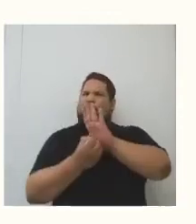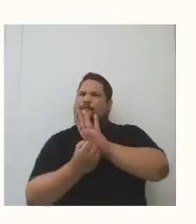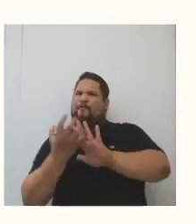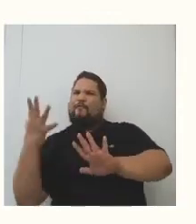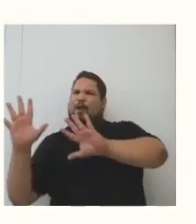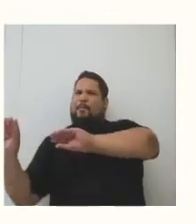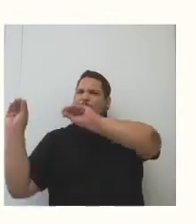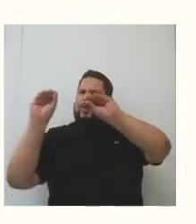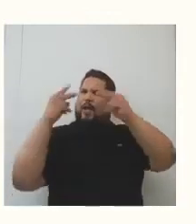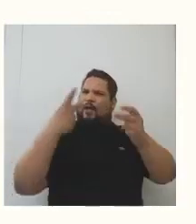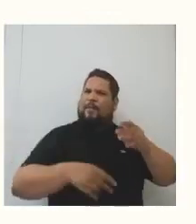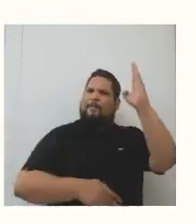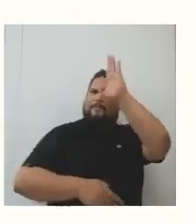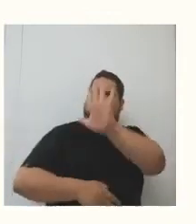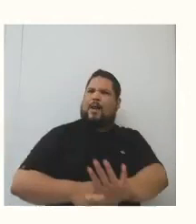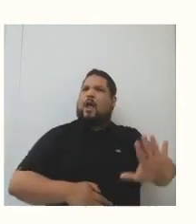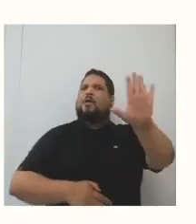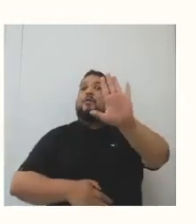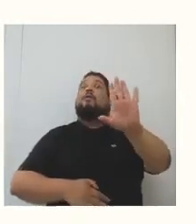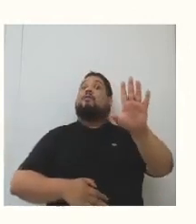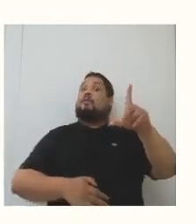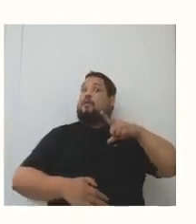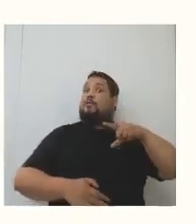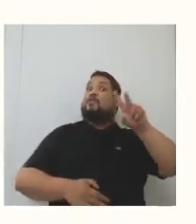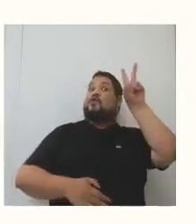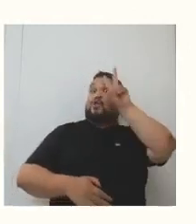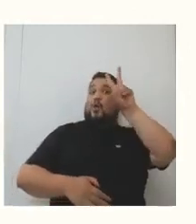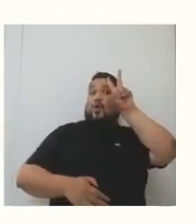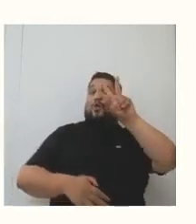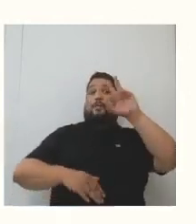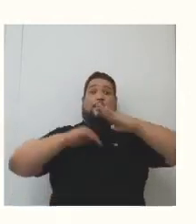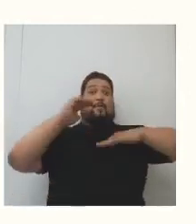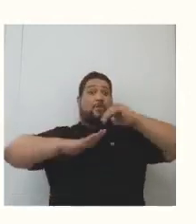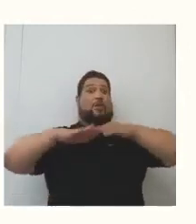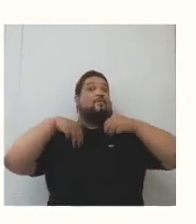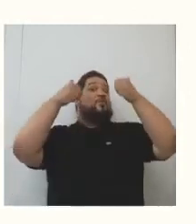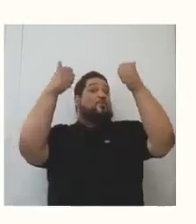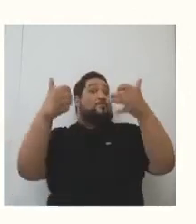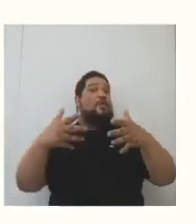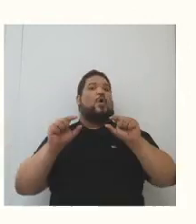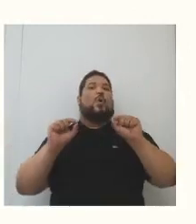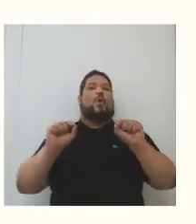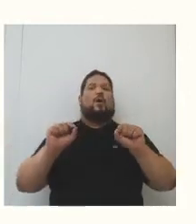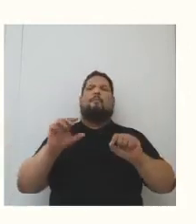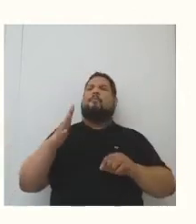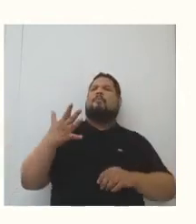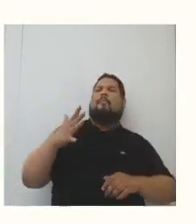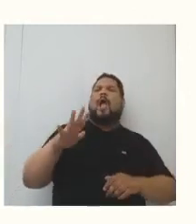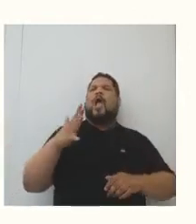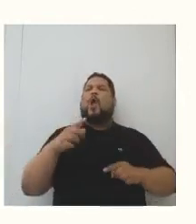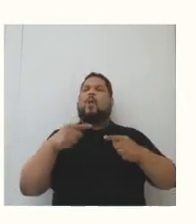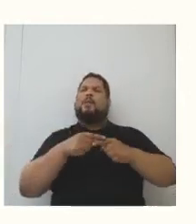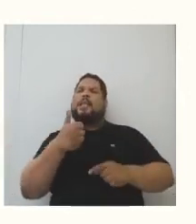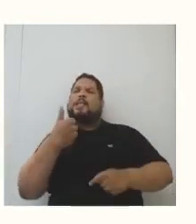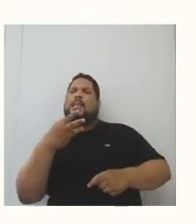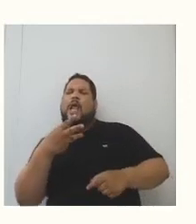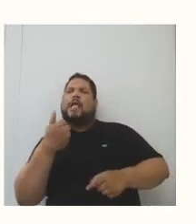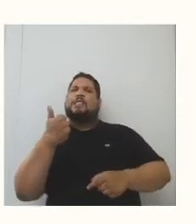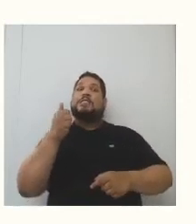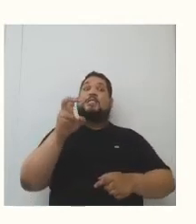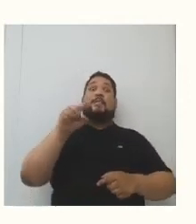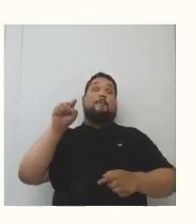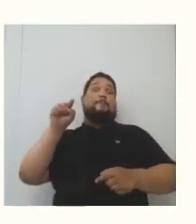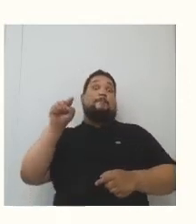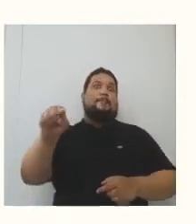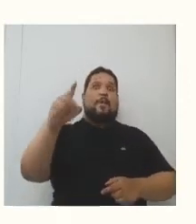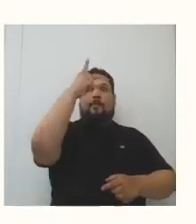na corte portuguesa. Historiadores afirmam que, em média, mais ou menos, de 13 a 15 mil